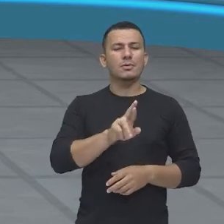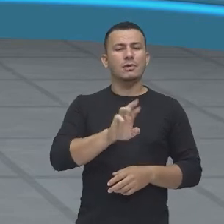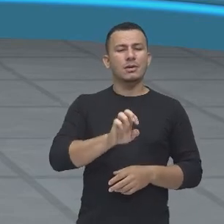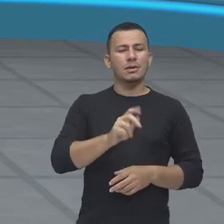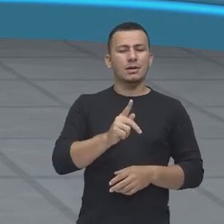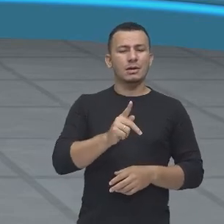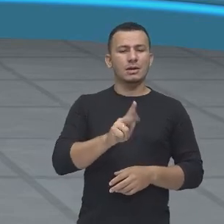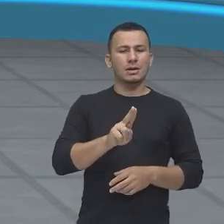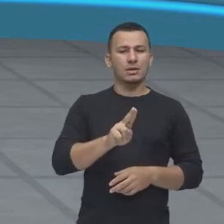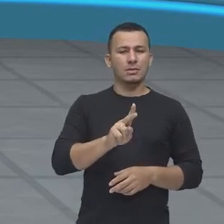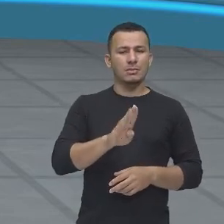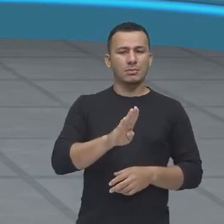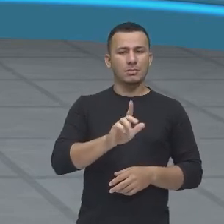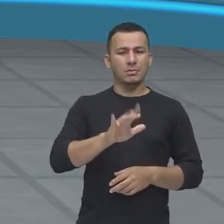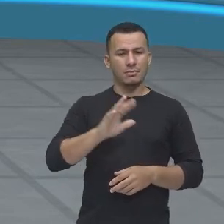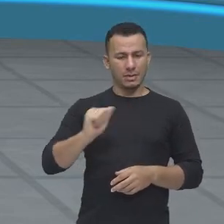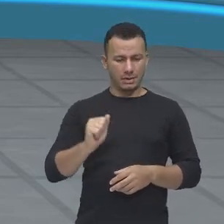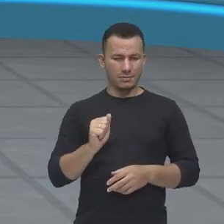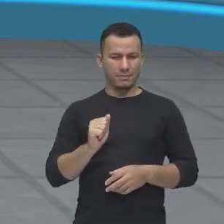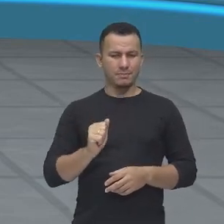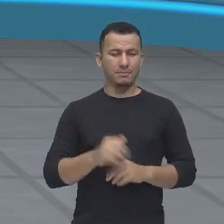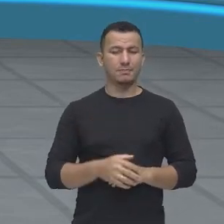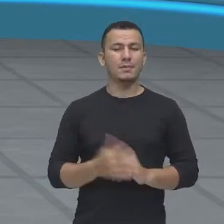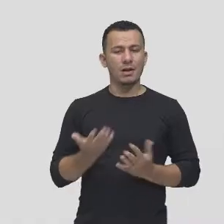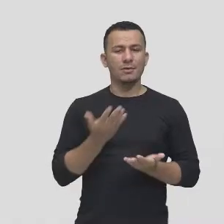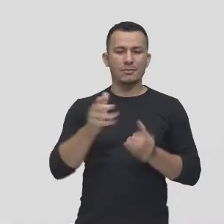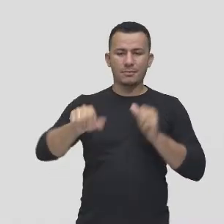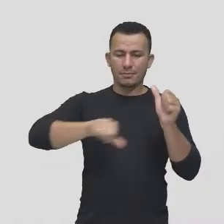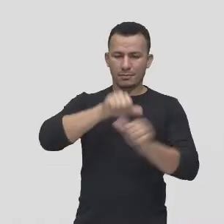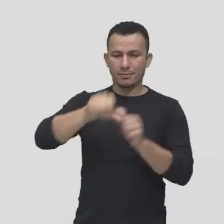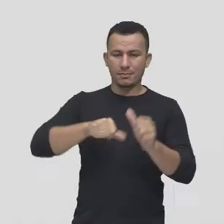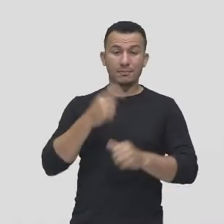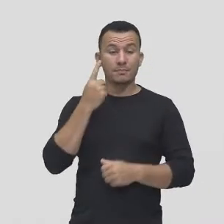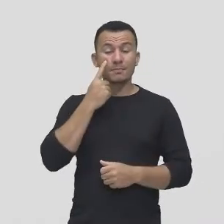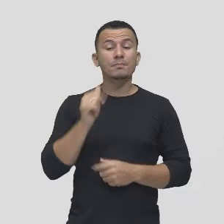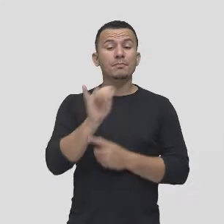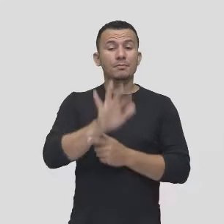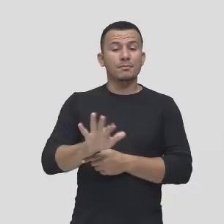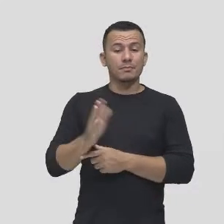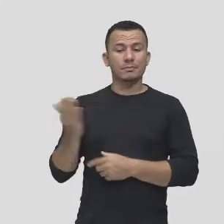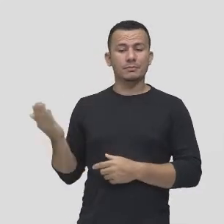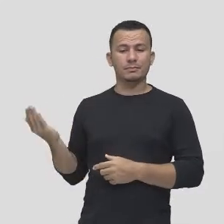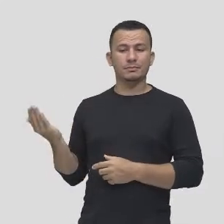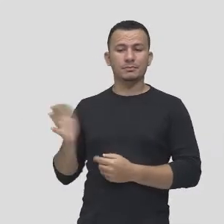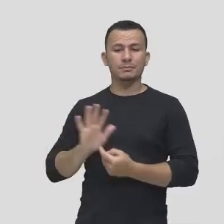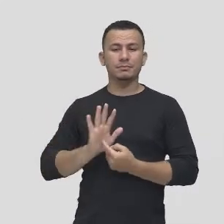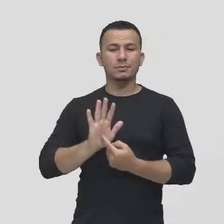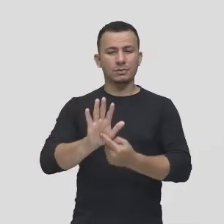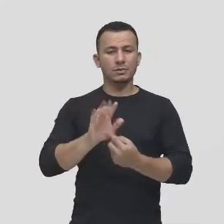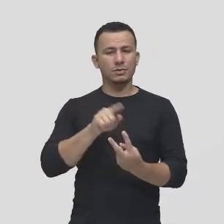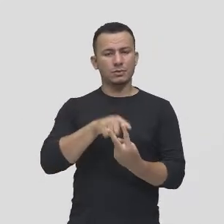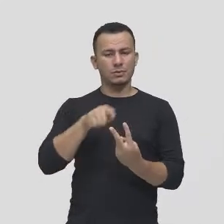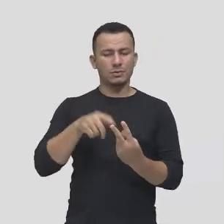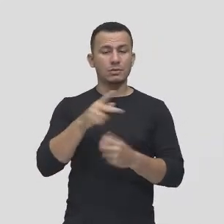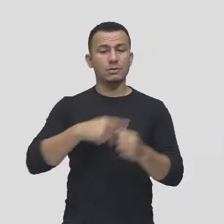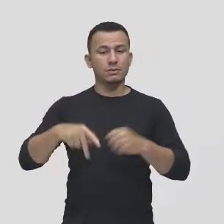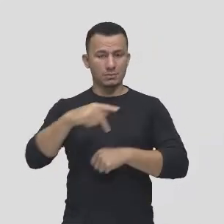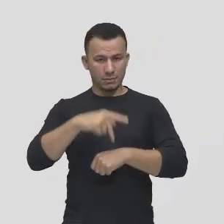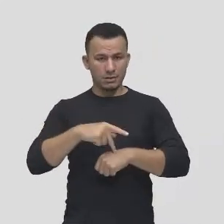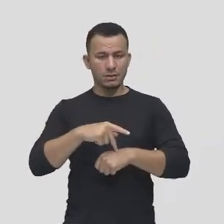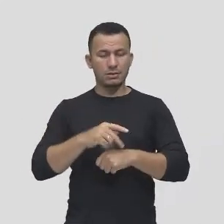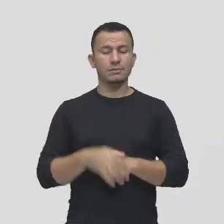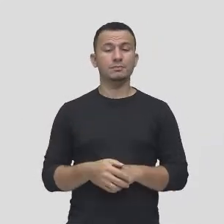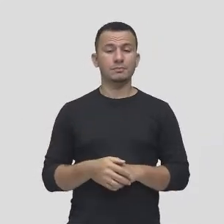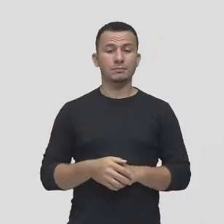Tcheca, capital Praga, como a gente vai ver aí nessa cartela agora aí, né? Vai mostrar esses dois países. A gente está vendo na